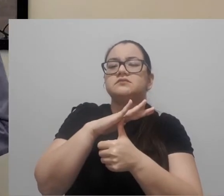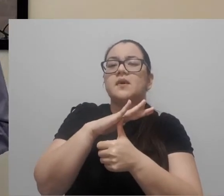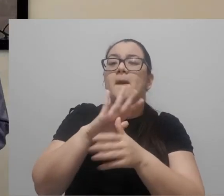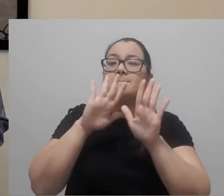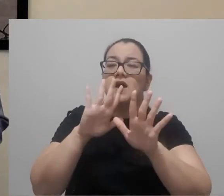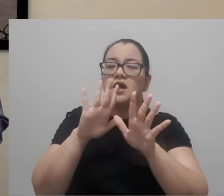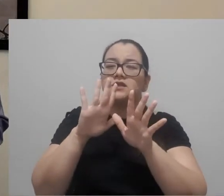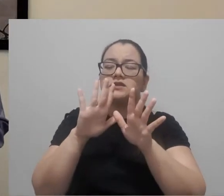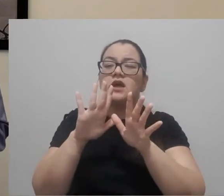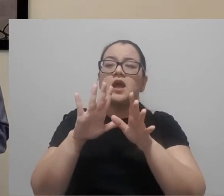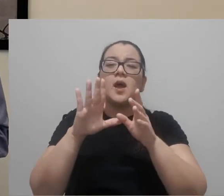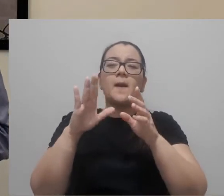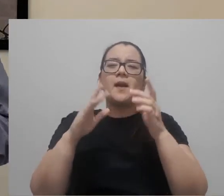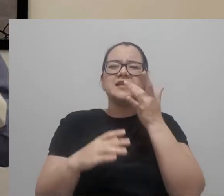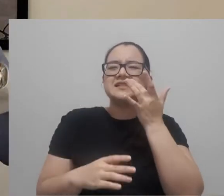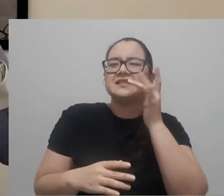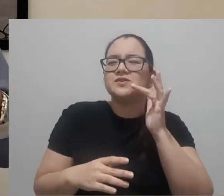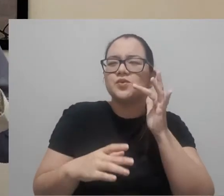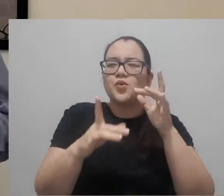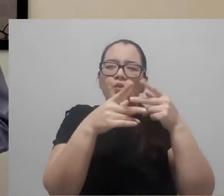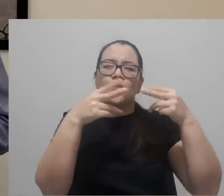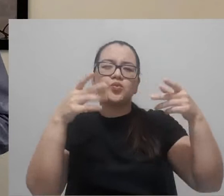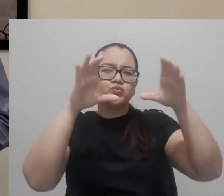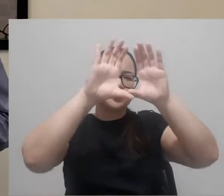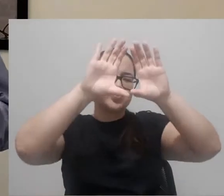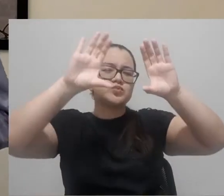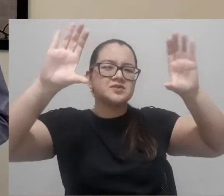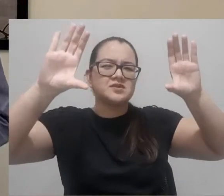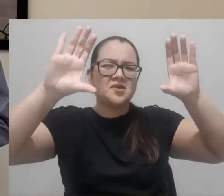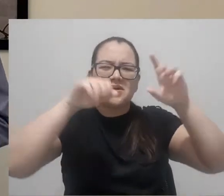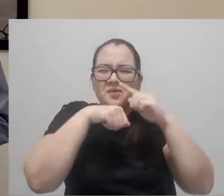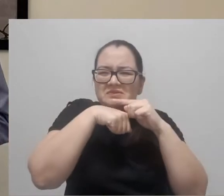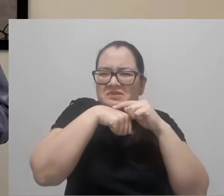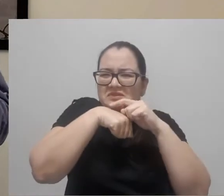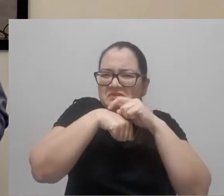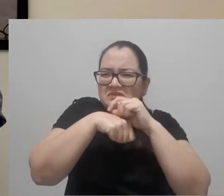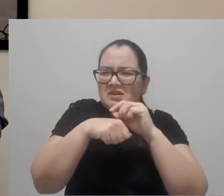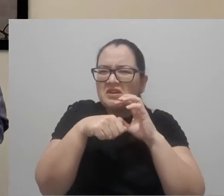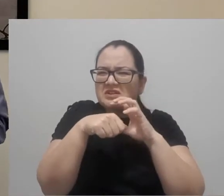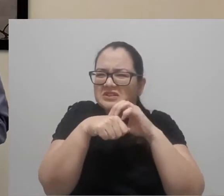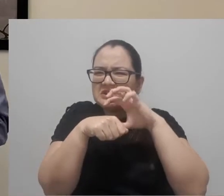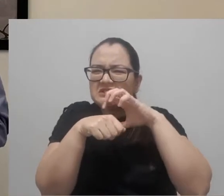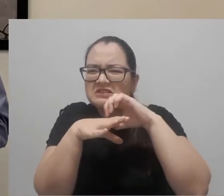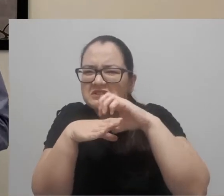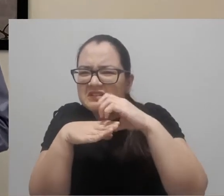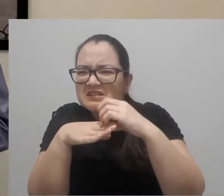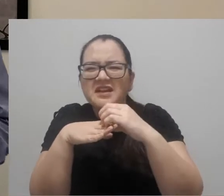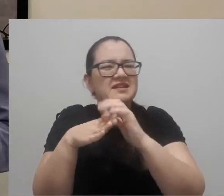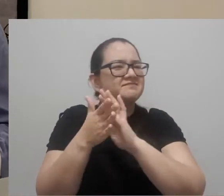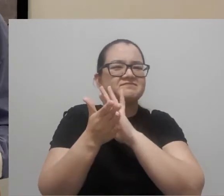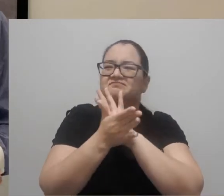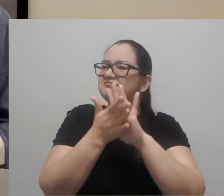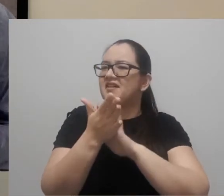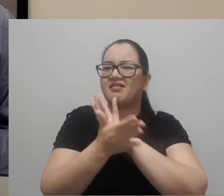Mas ajuntai para vós outros tesouros no céu, onde traça nem ferrugem corrói, e